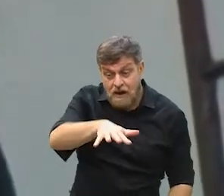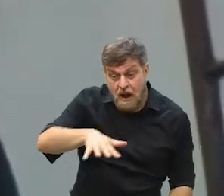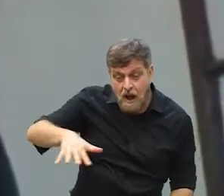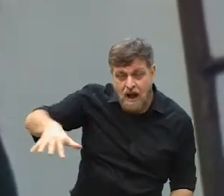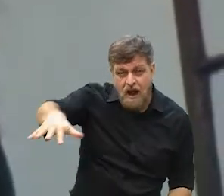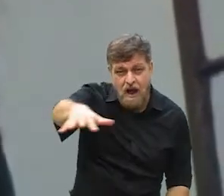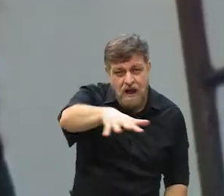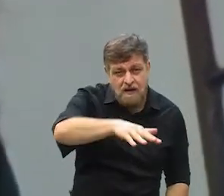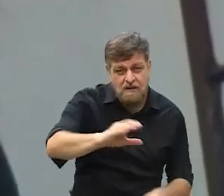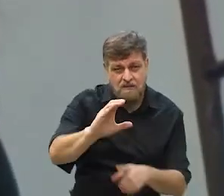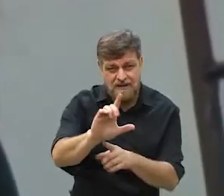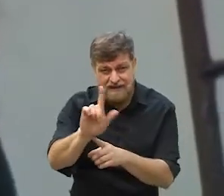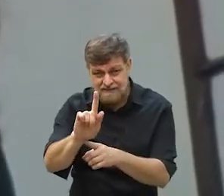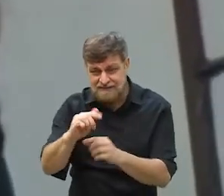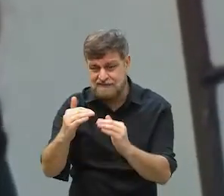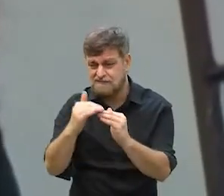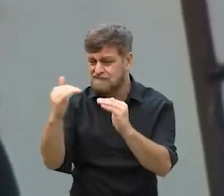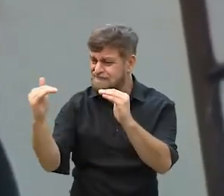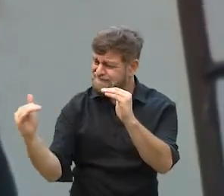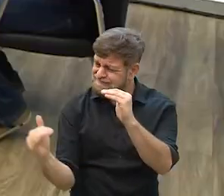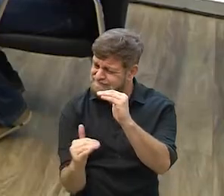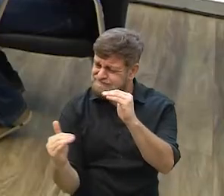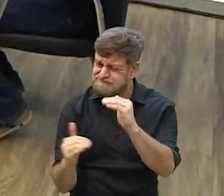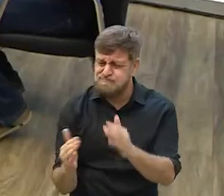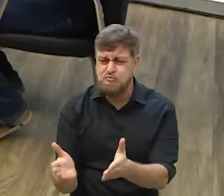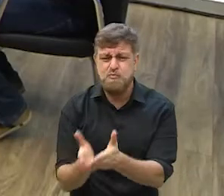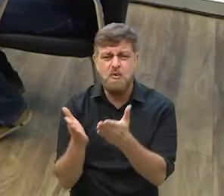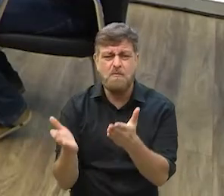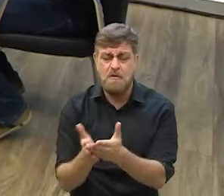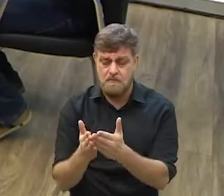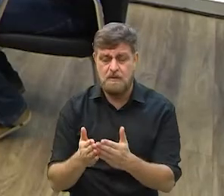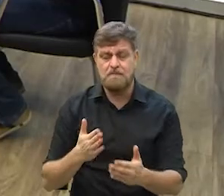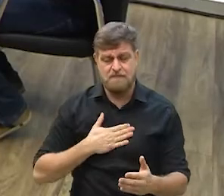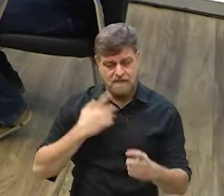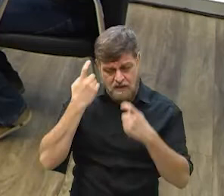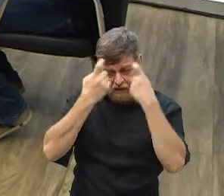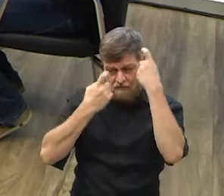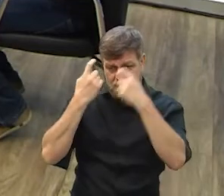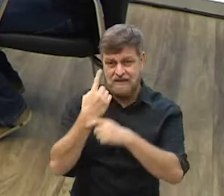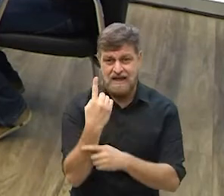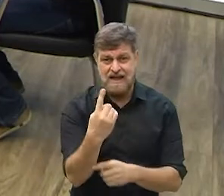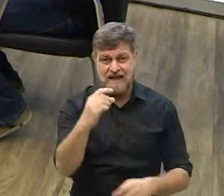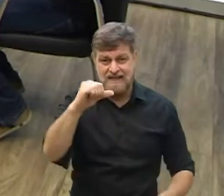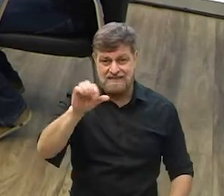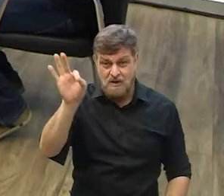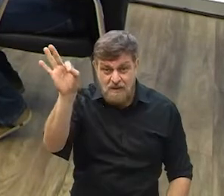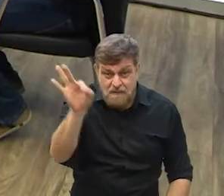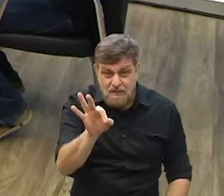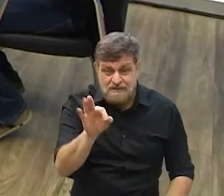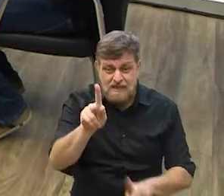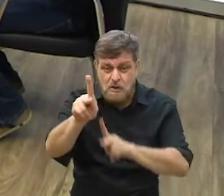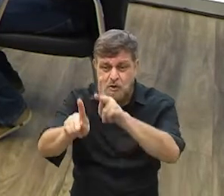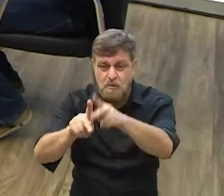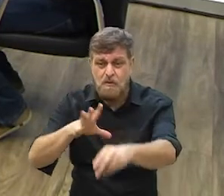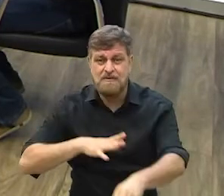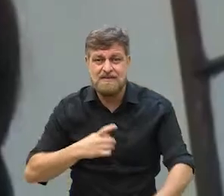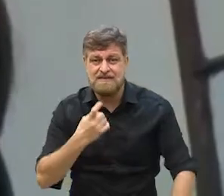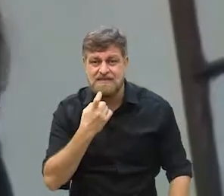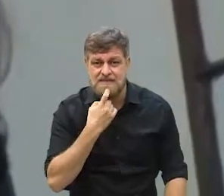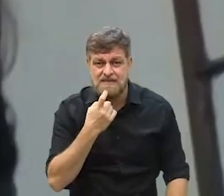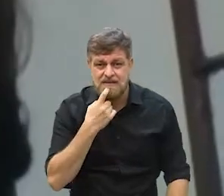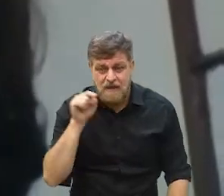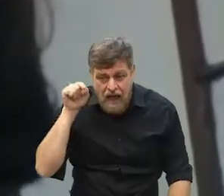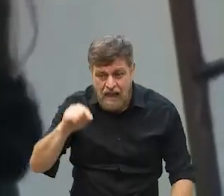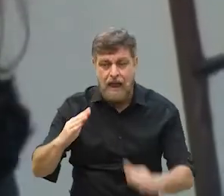que tem uma condição de vulnerabilidade preocupante. 19% da população hoje, praticamente